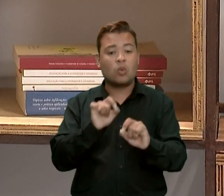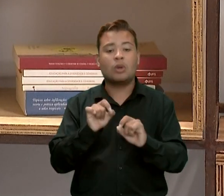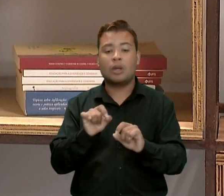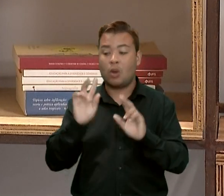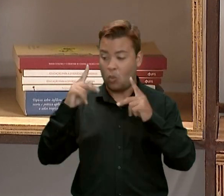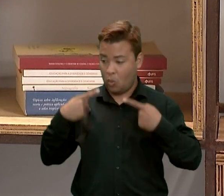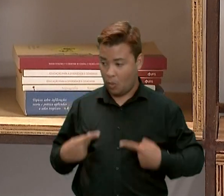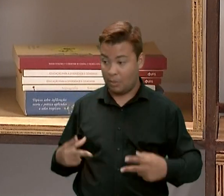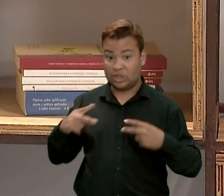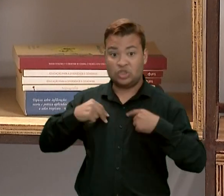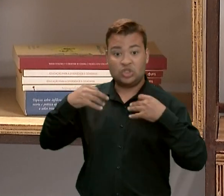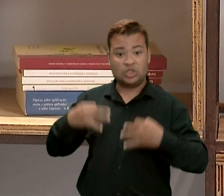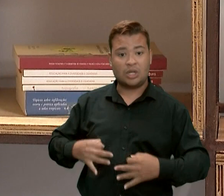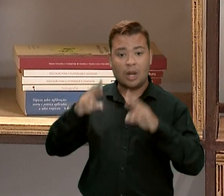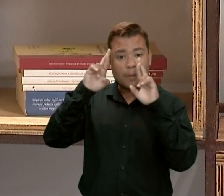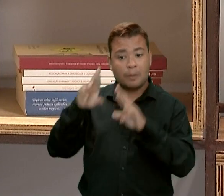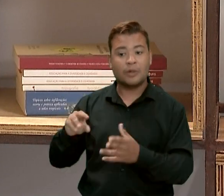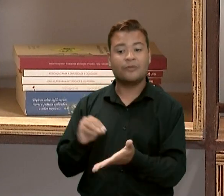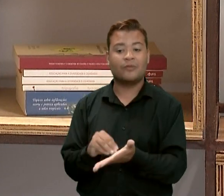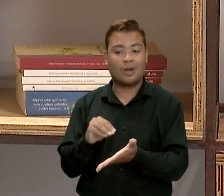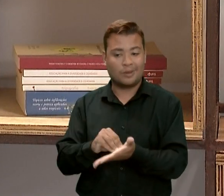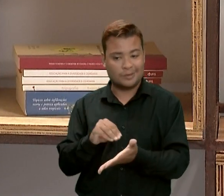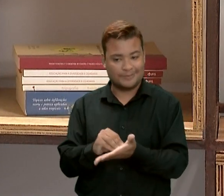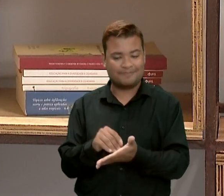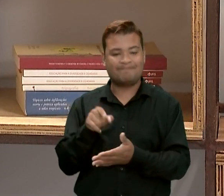uma questão pessoal, mas é uma questão